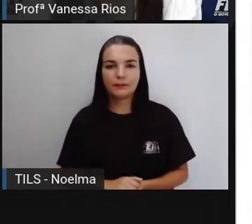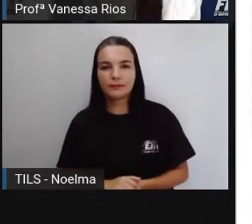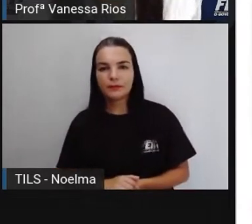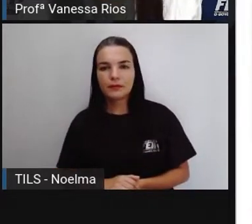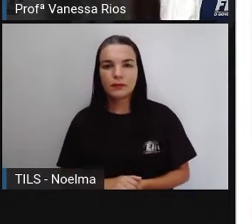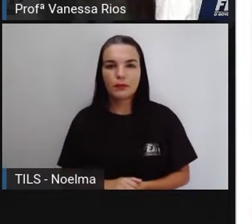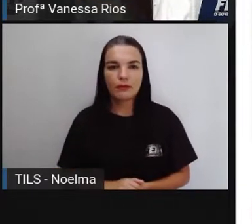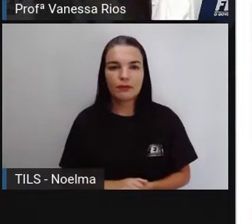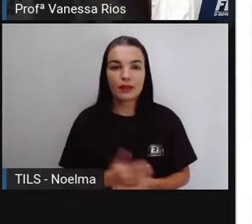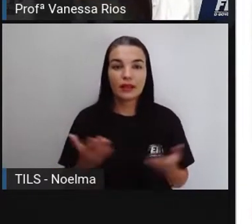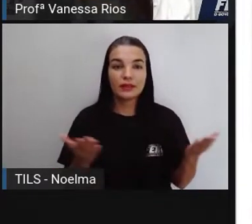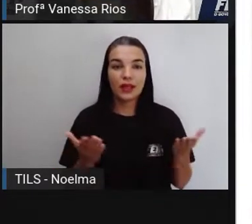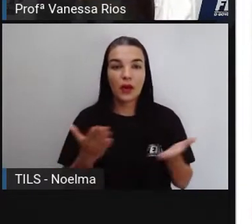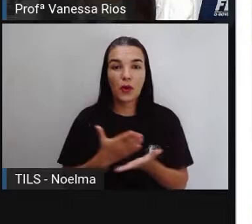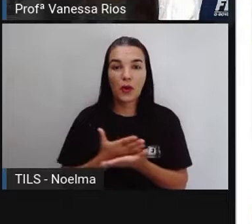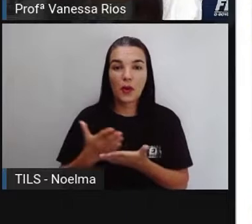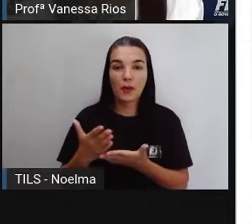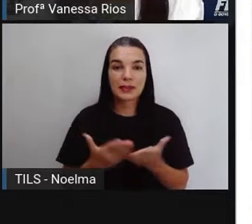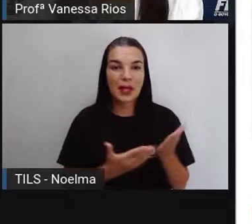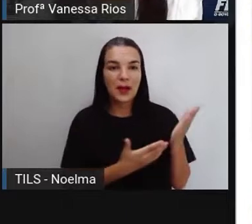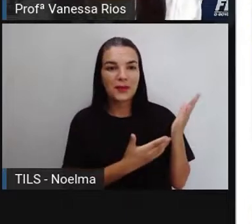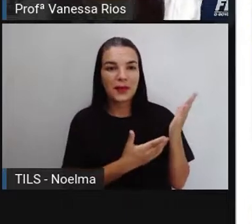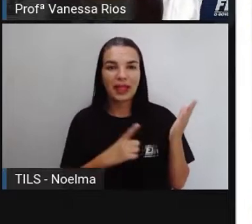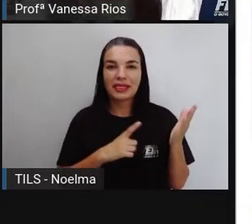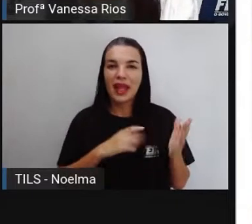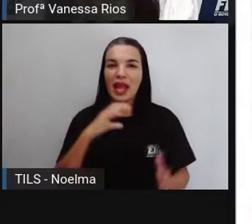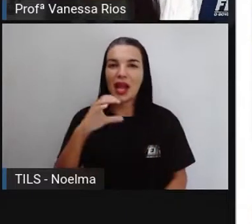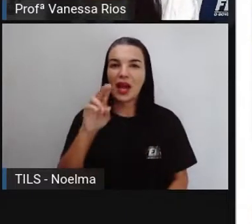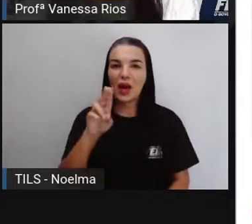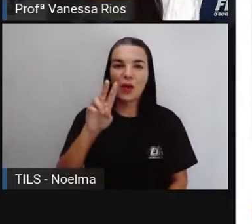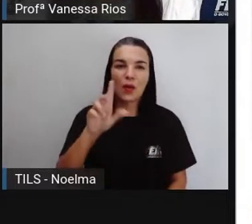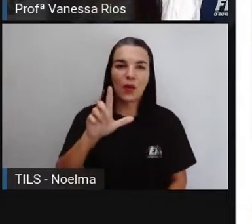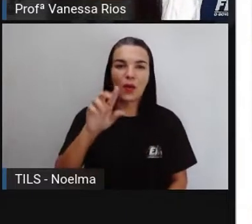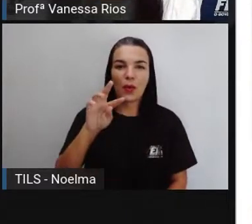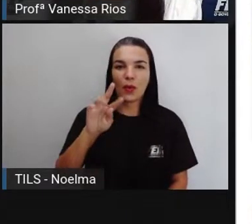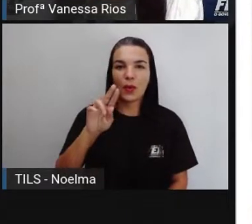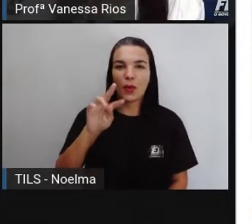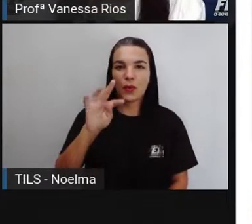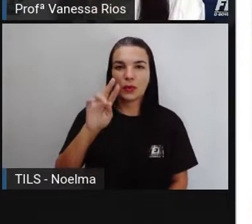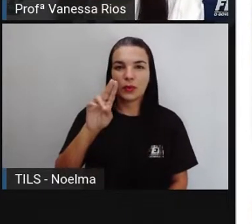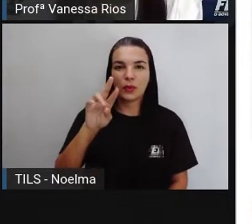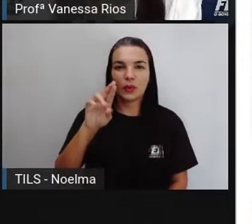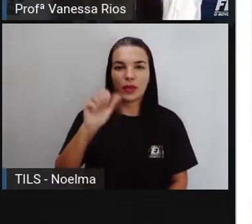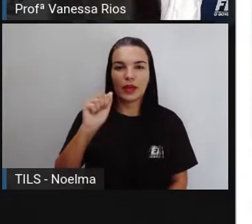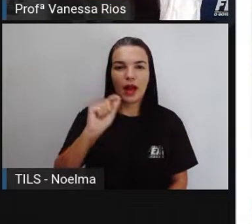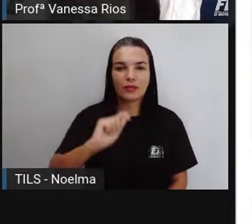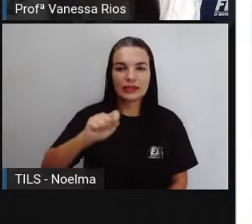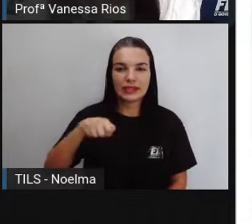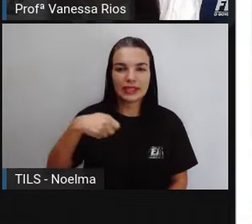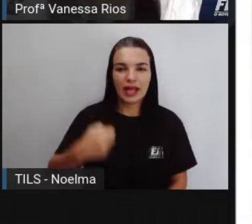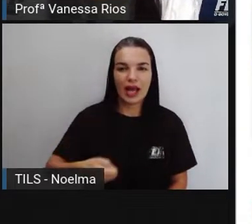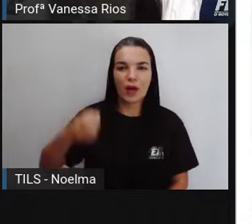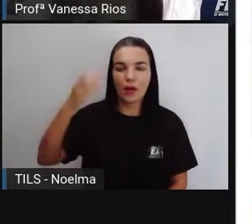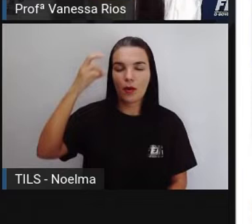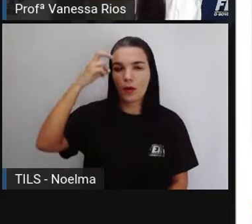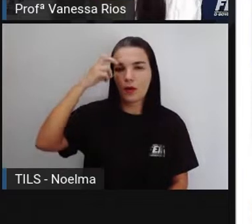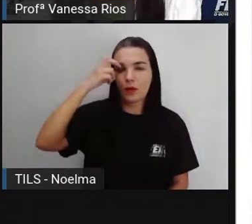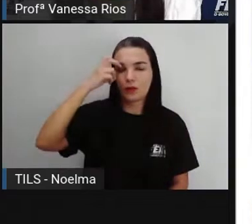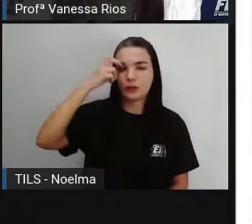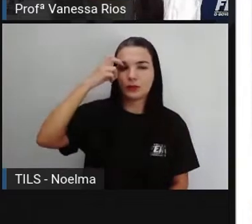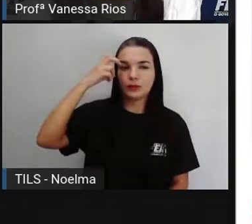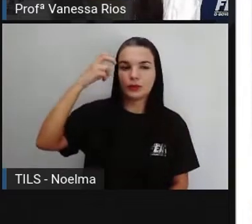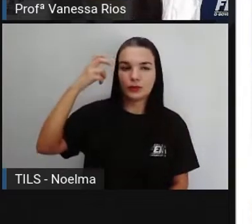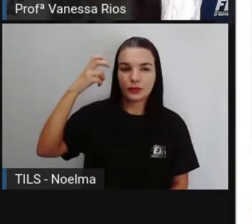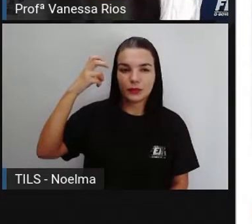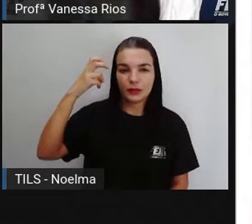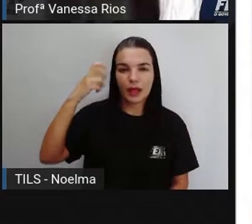E aí, para começar, a Pro traz justamente o nome cultura, para a gente lembrar, compreender o que